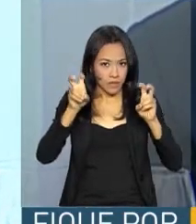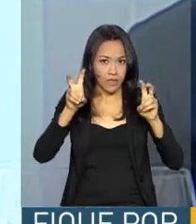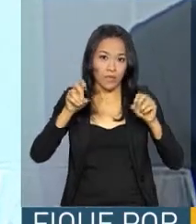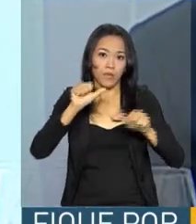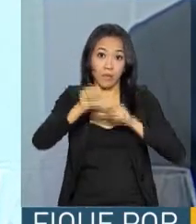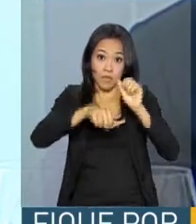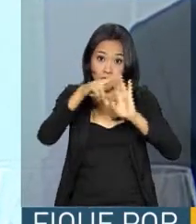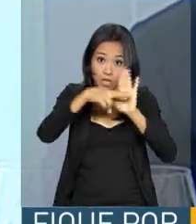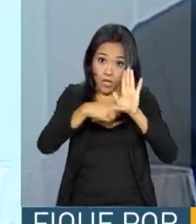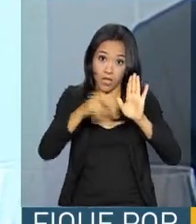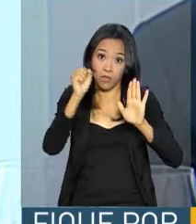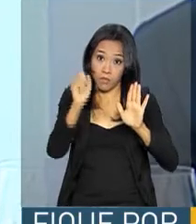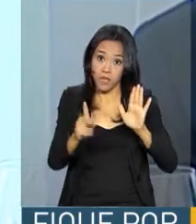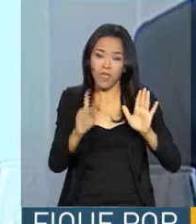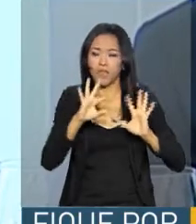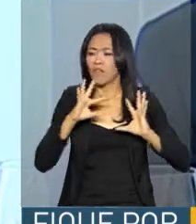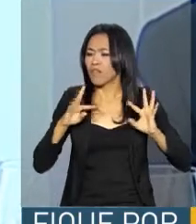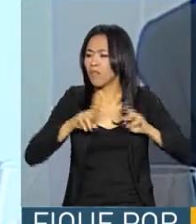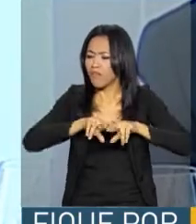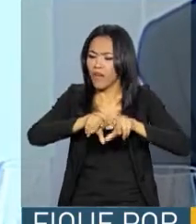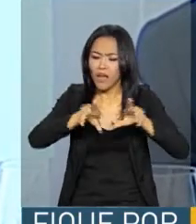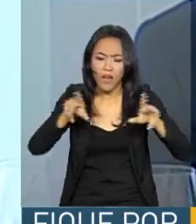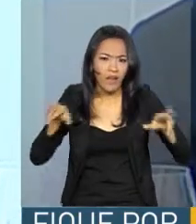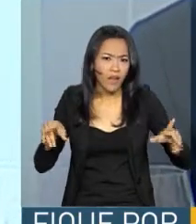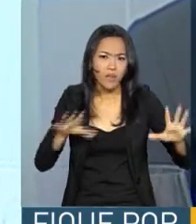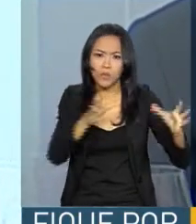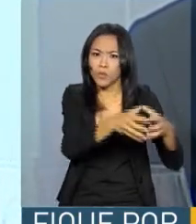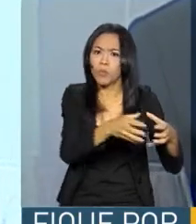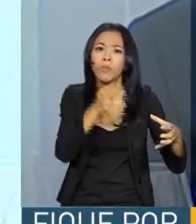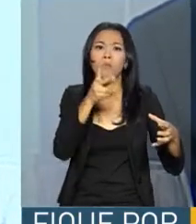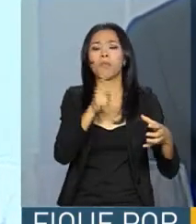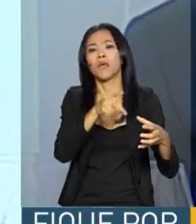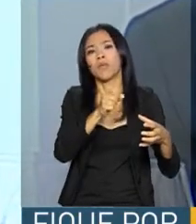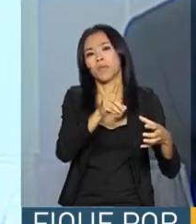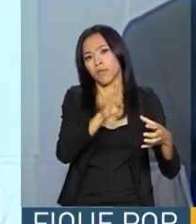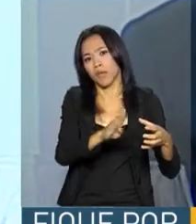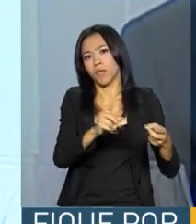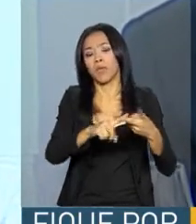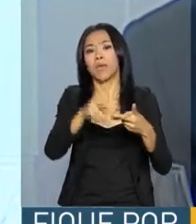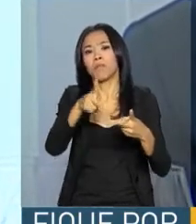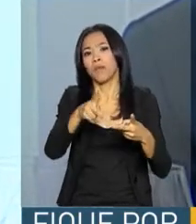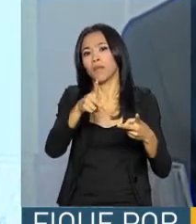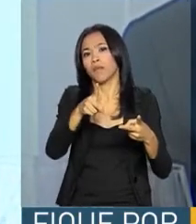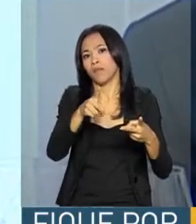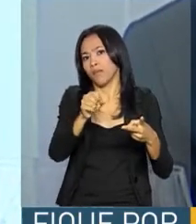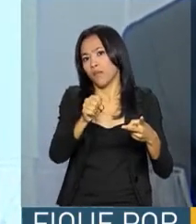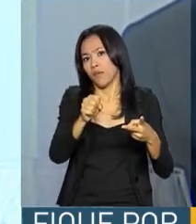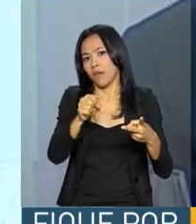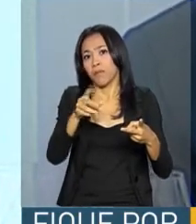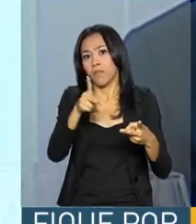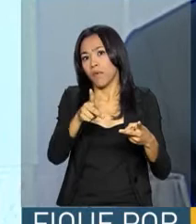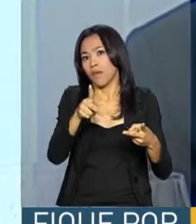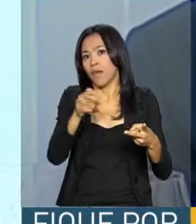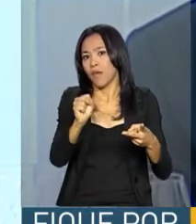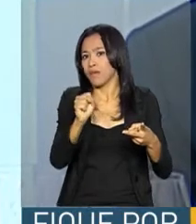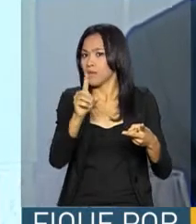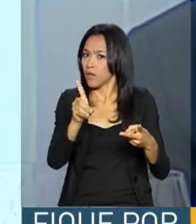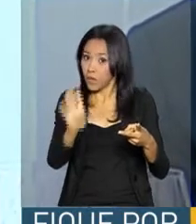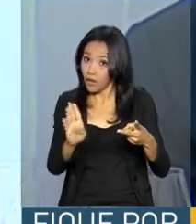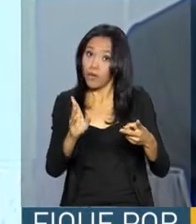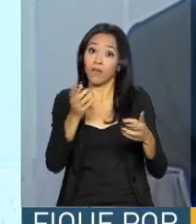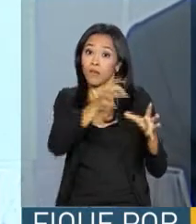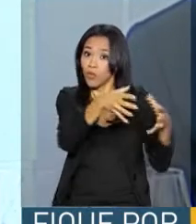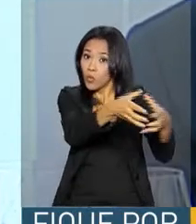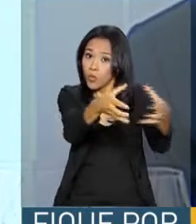Vários partidos já fecharam questão, PMDB, o PPS, o PTB, não é? PSDB,